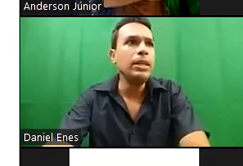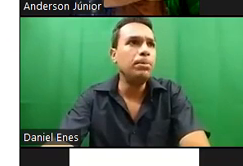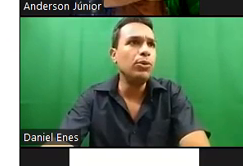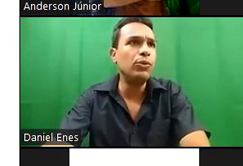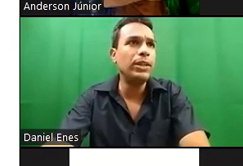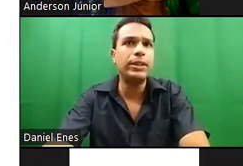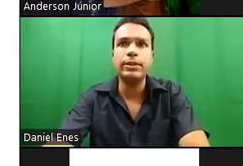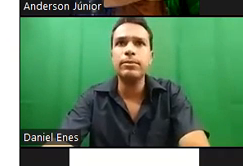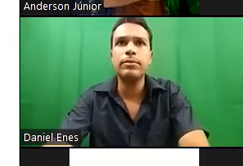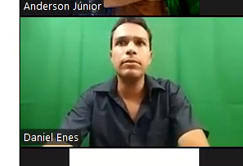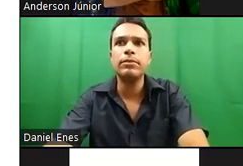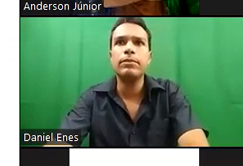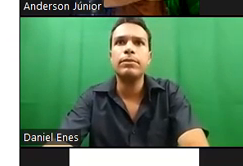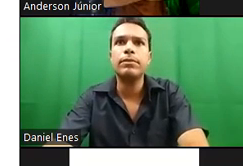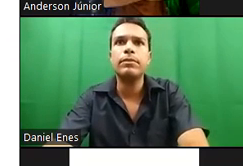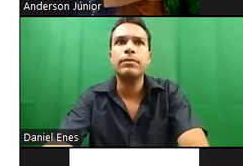E, por fim,